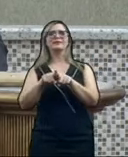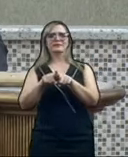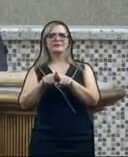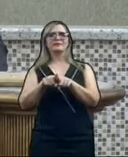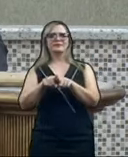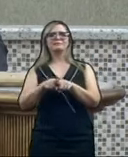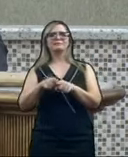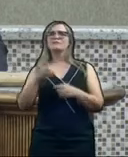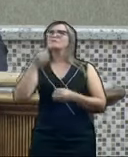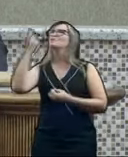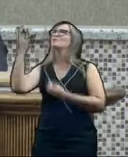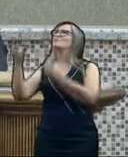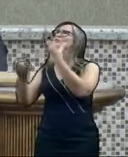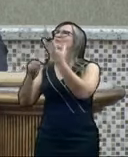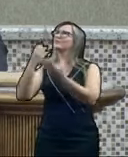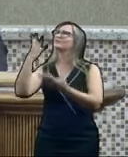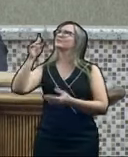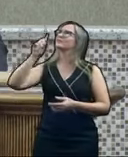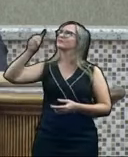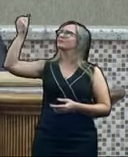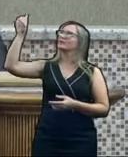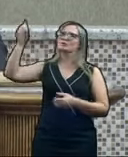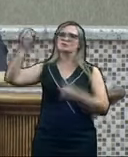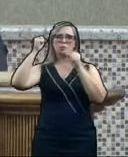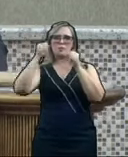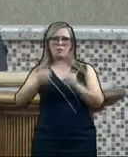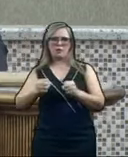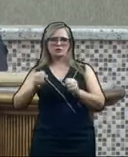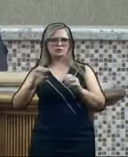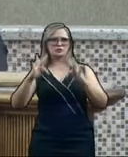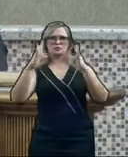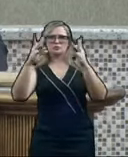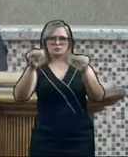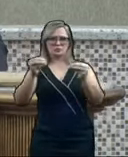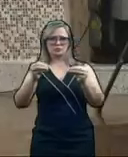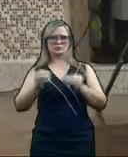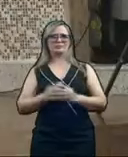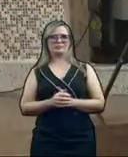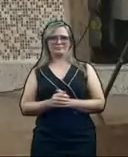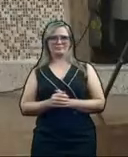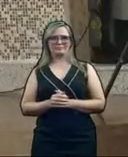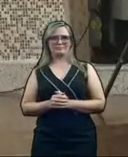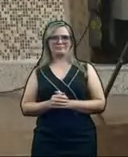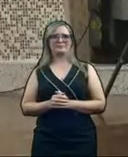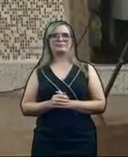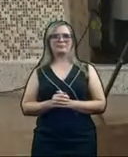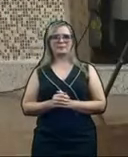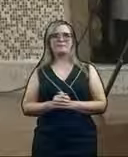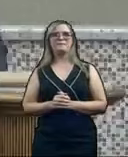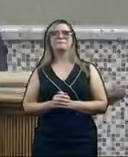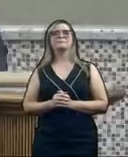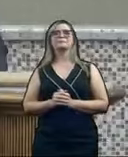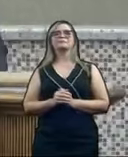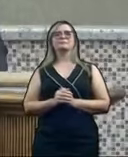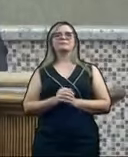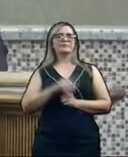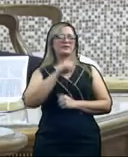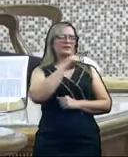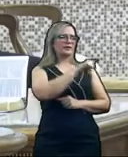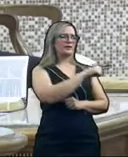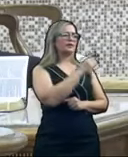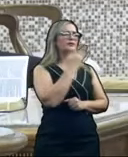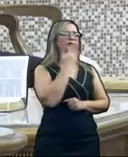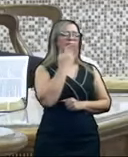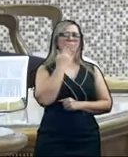é mas tem uma coisa e termina aqui ó o Jacó fez um voto E se eu for e